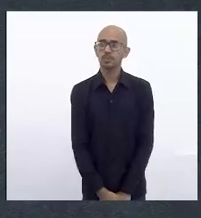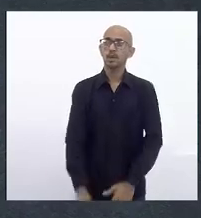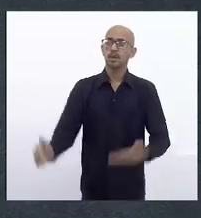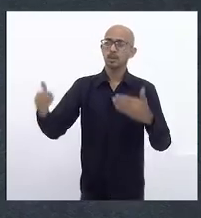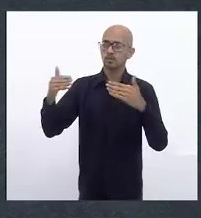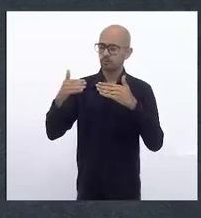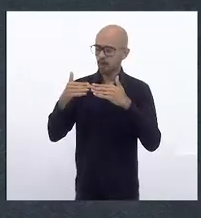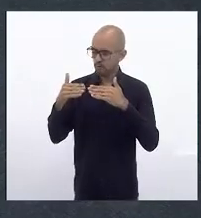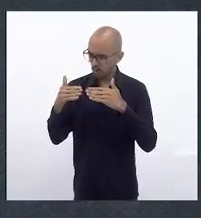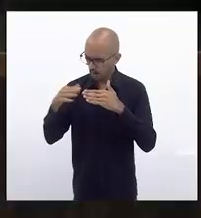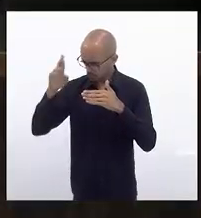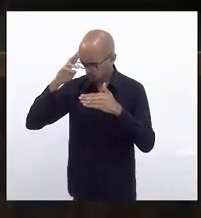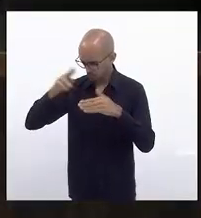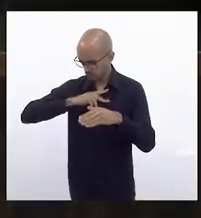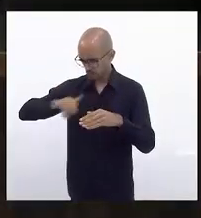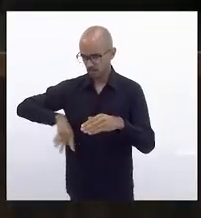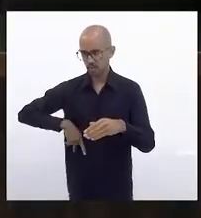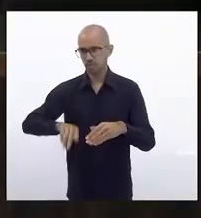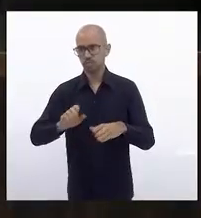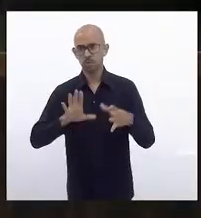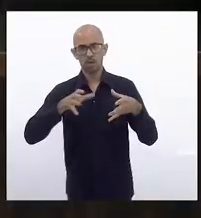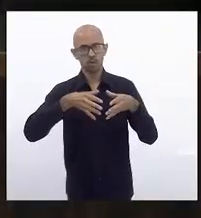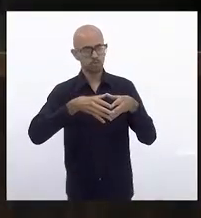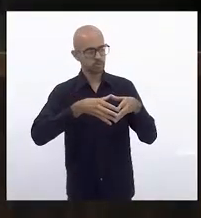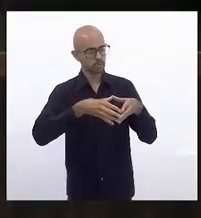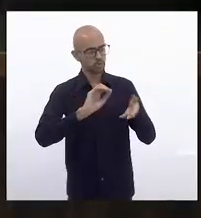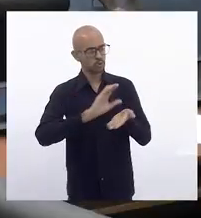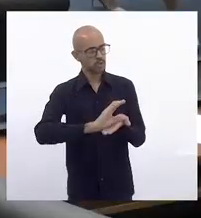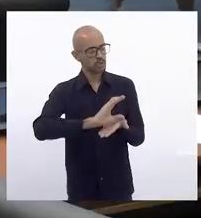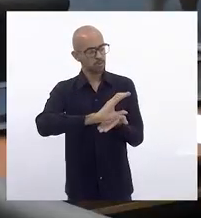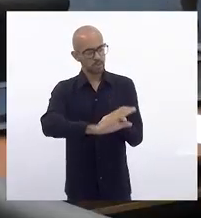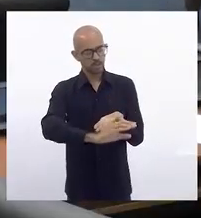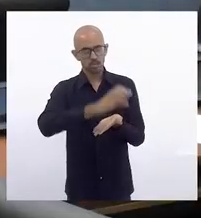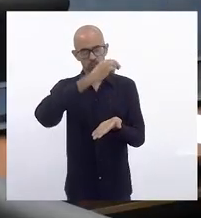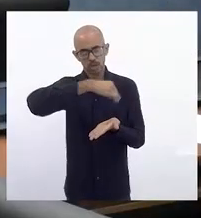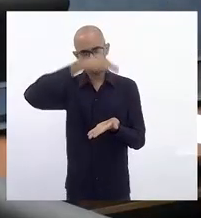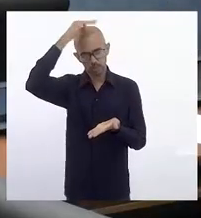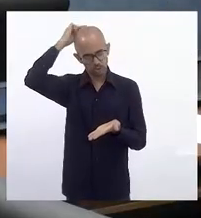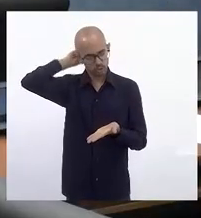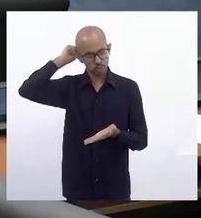Parecer favorável, senhor presidente. Pela Comissão de Orçamento, deputado Márcio Pacheco.